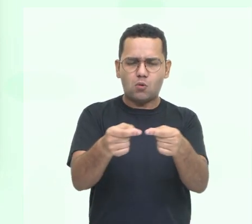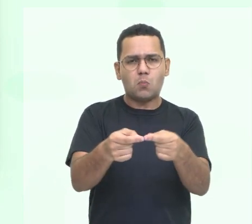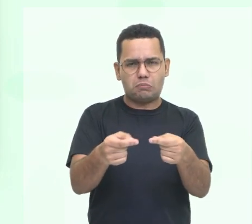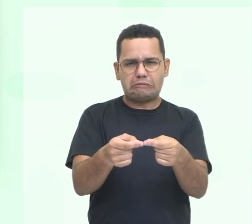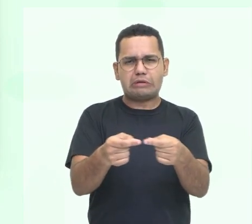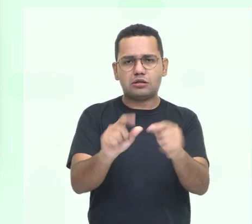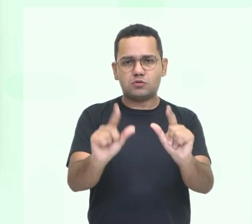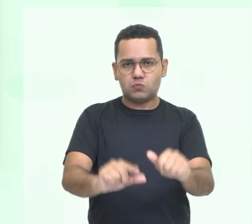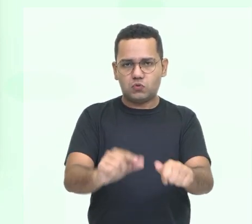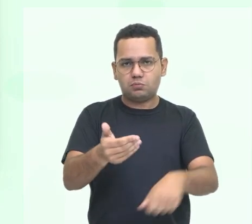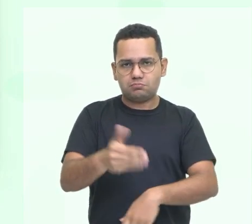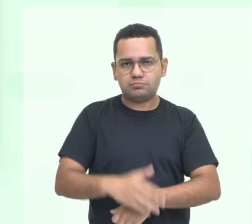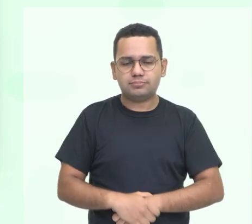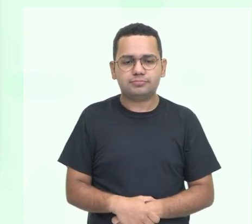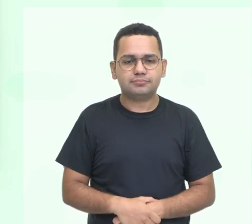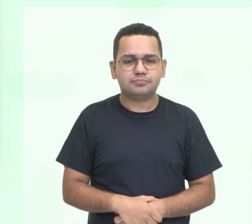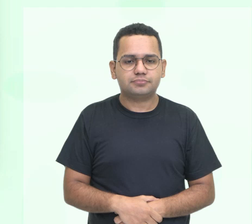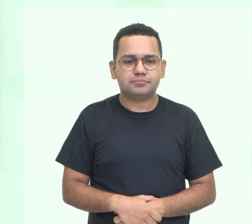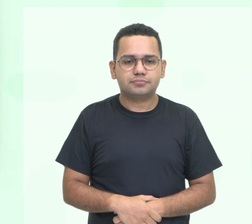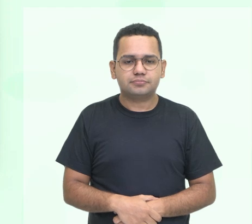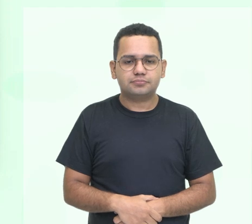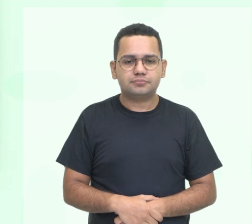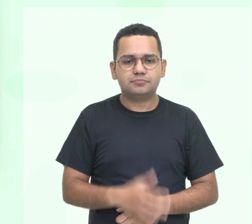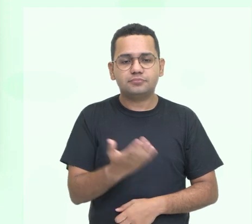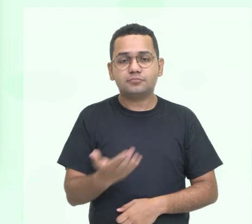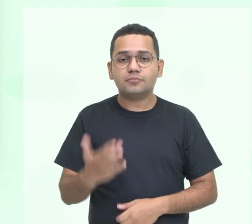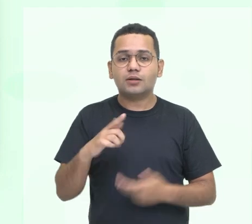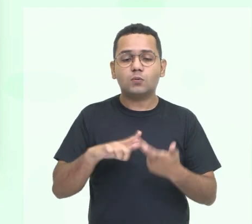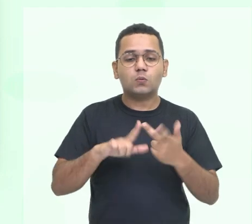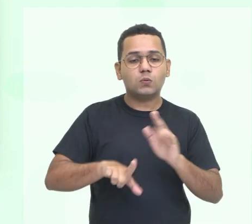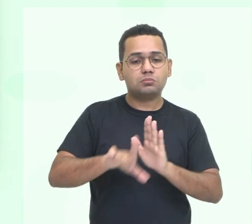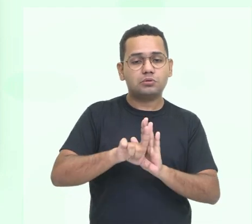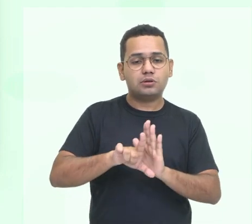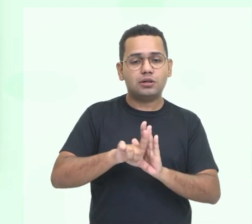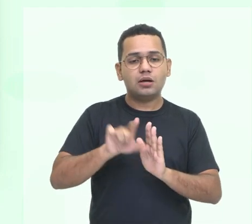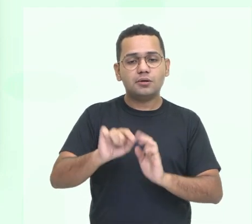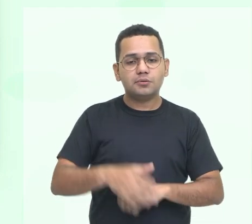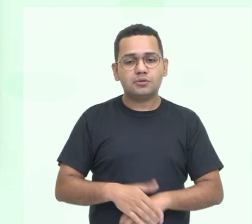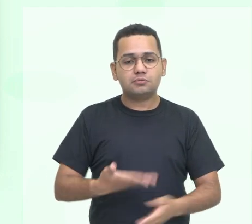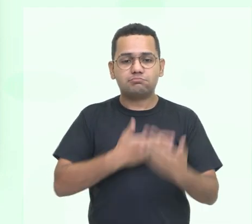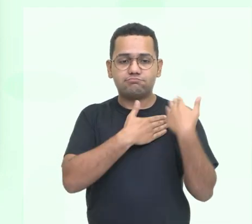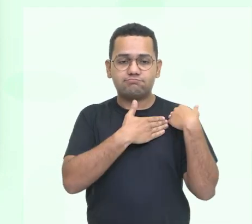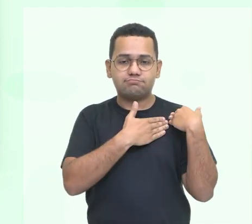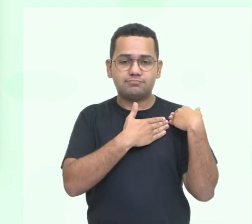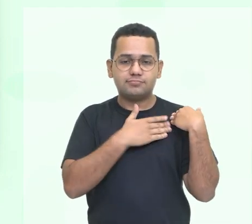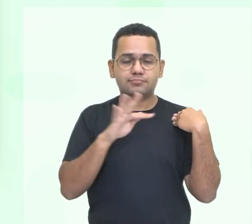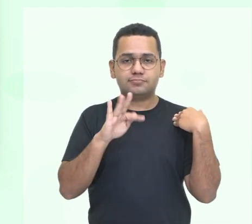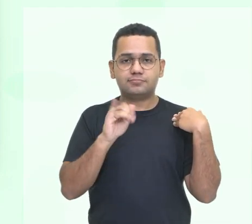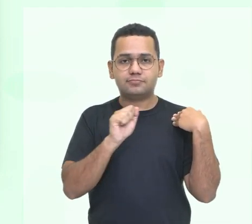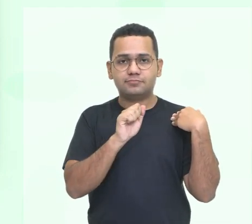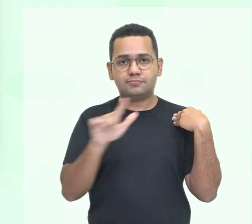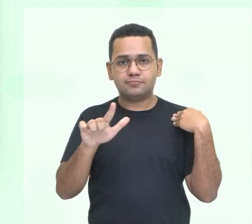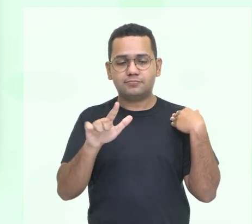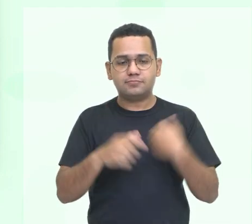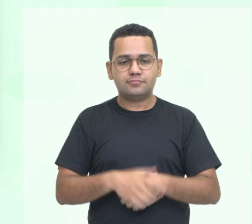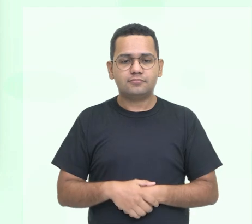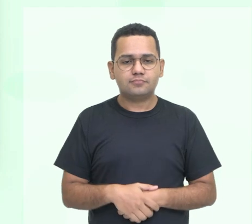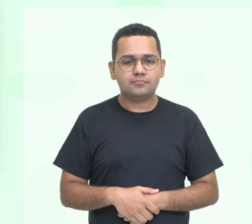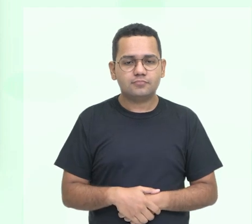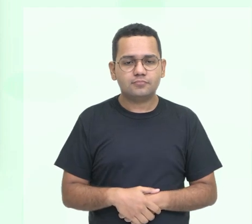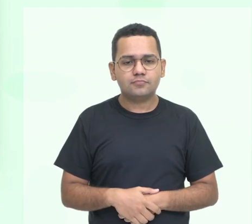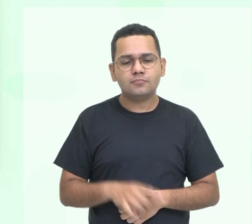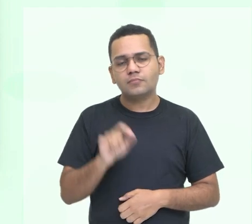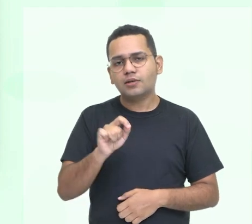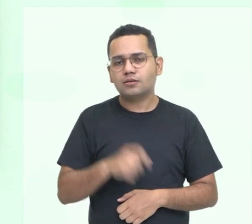retornando. Né? E a implementação da lei de responsabilidade fiscal, né, imposição de